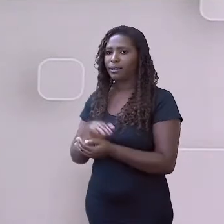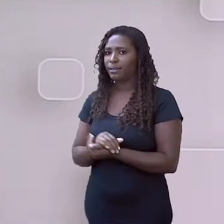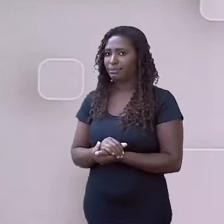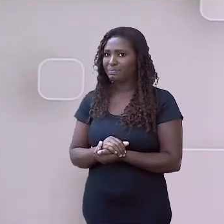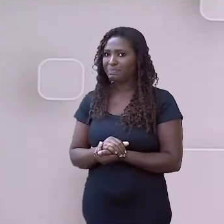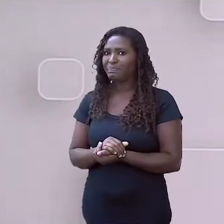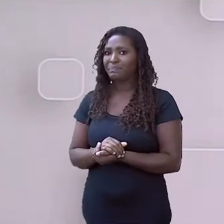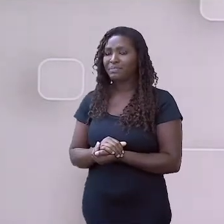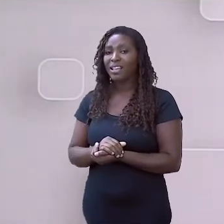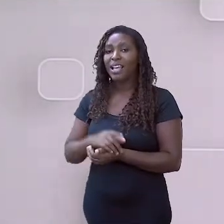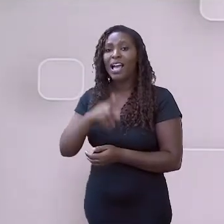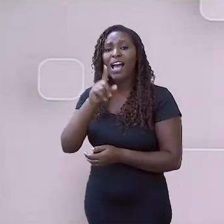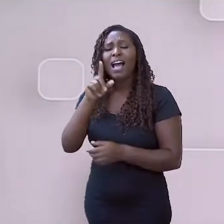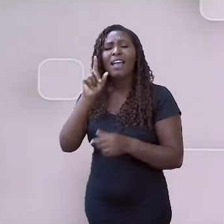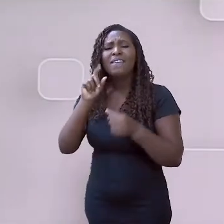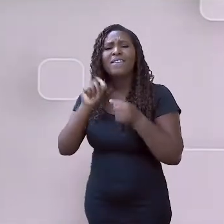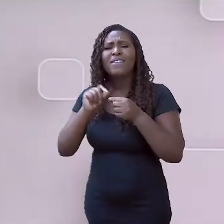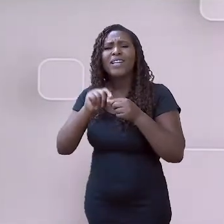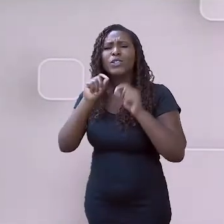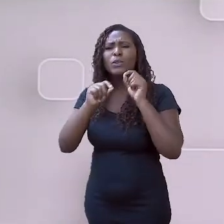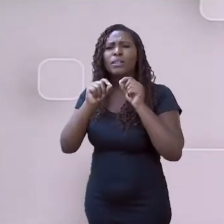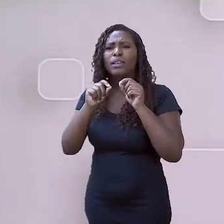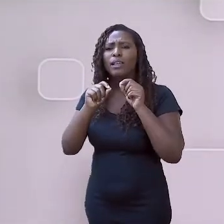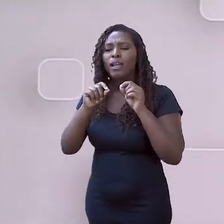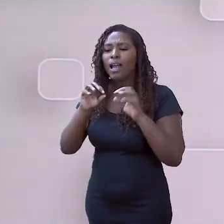Esse lixo vai contaminar o solo.